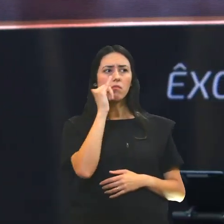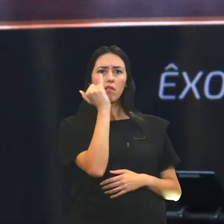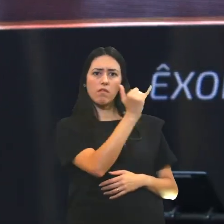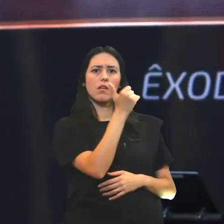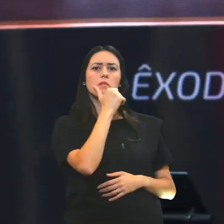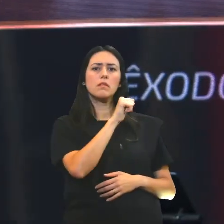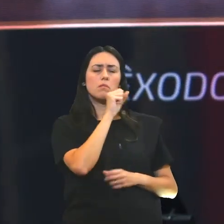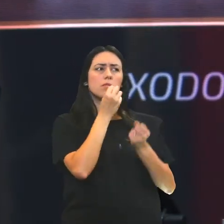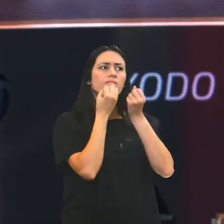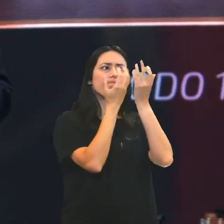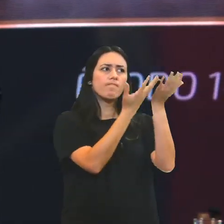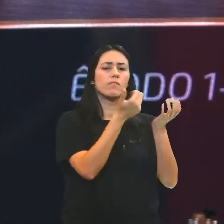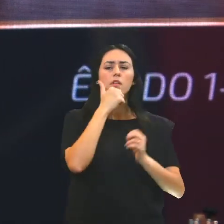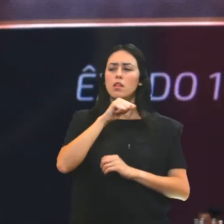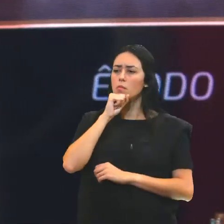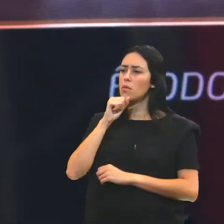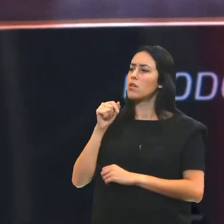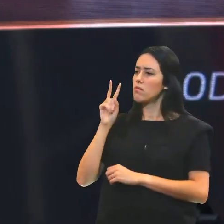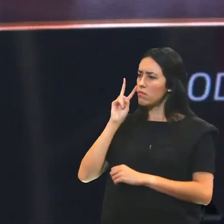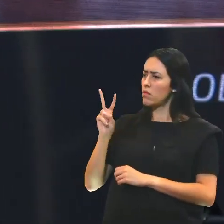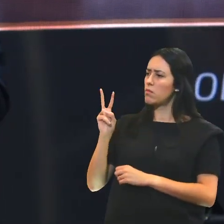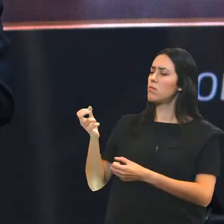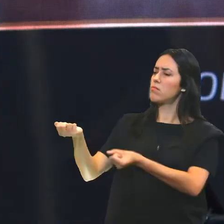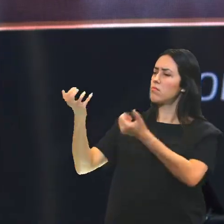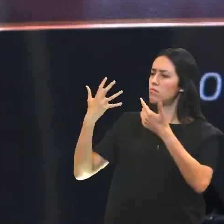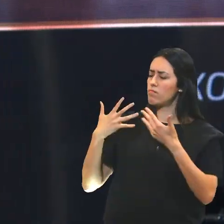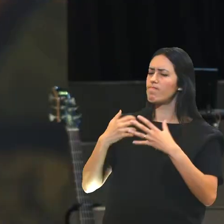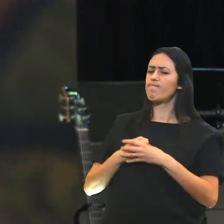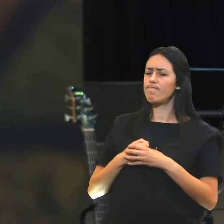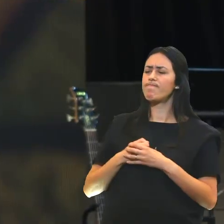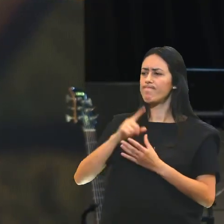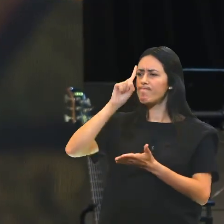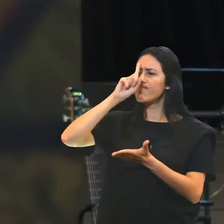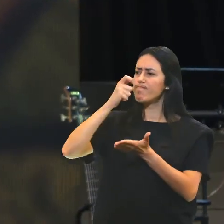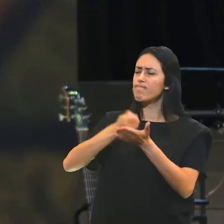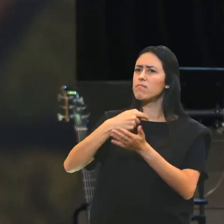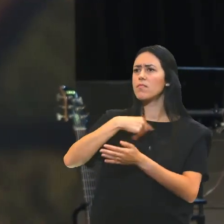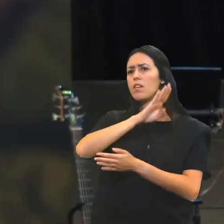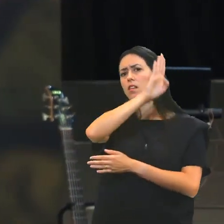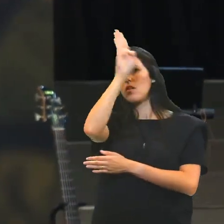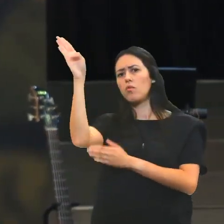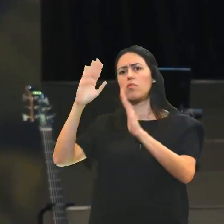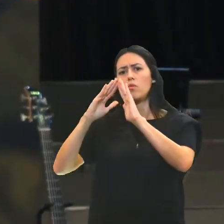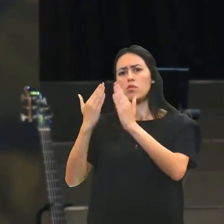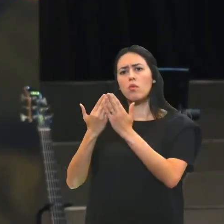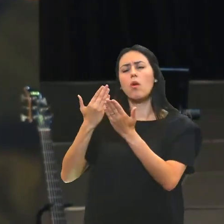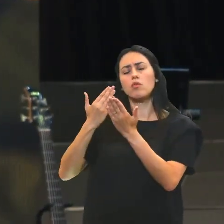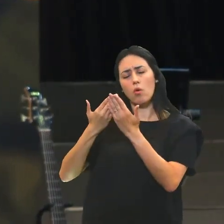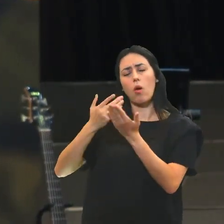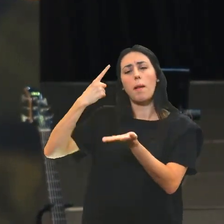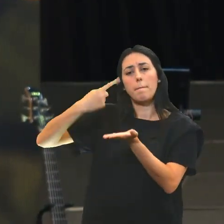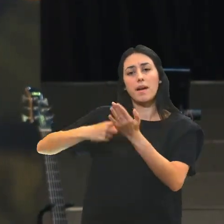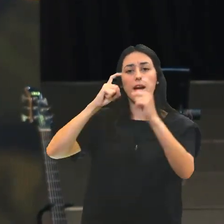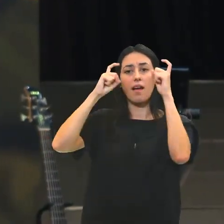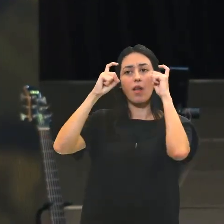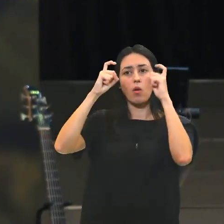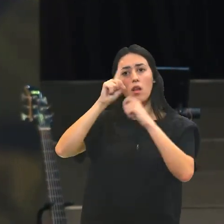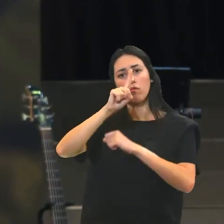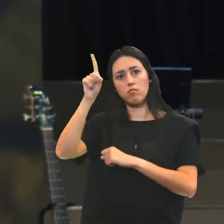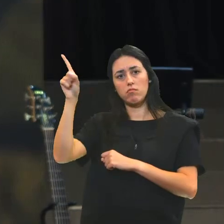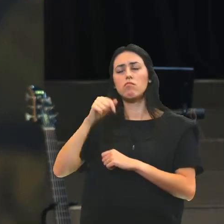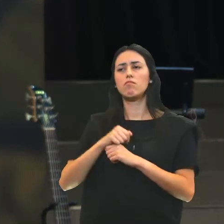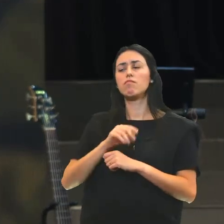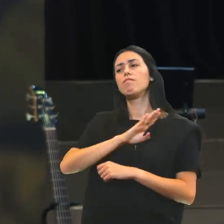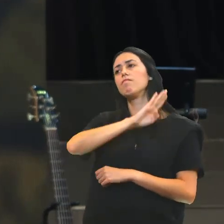A mãe ouviu tudo aquilo e então tomou uma decisão: eu vou voltar até a direção da escola. Marcou uma reunião, foi lá. E